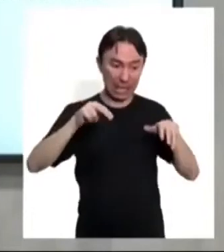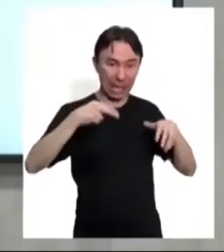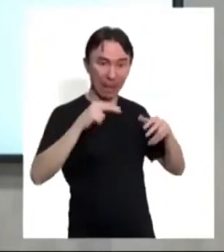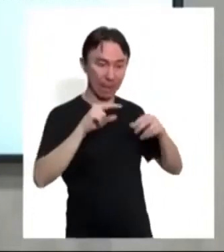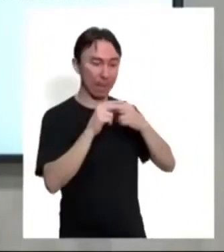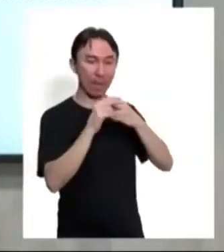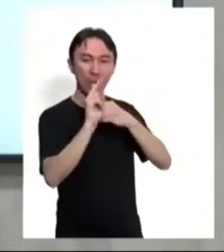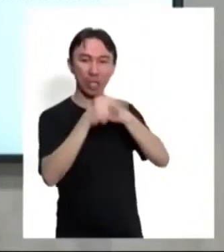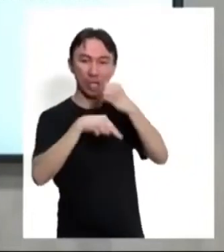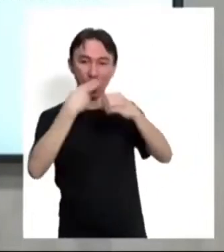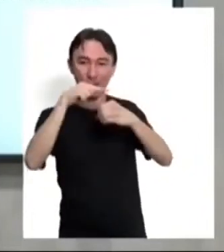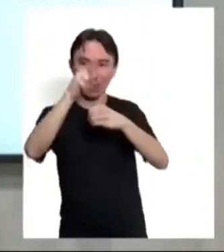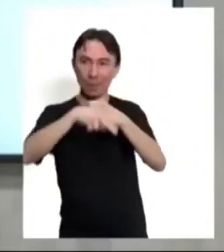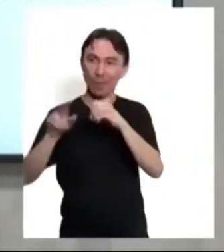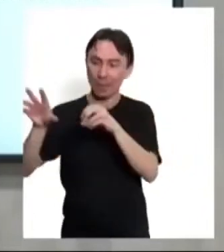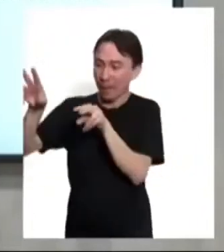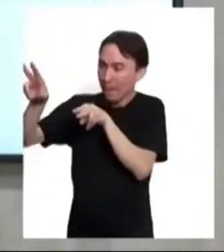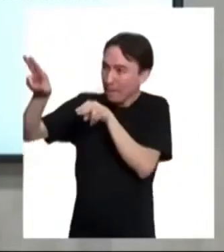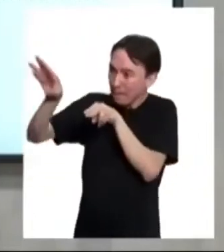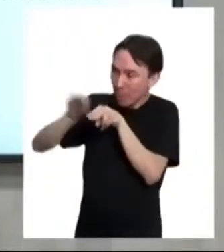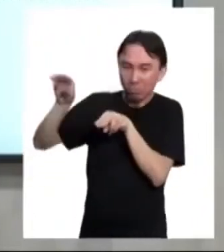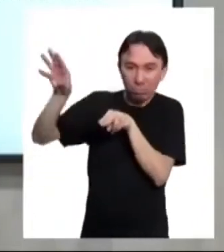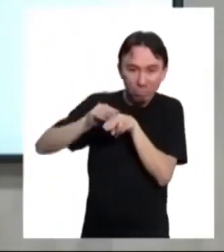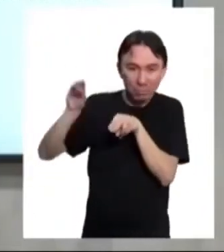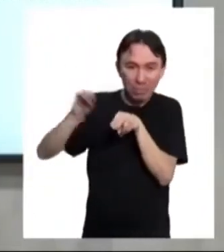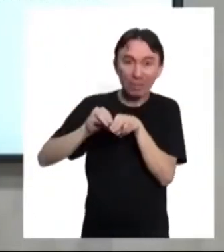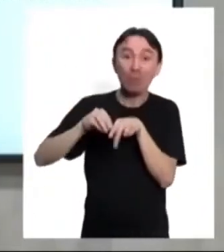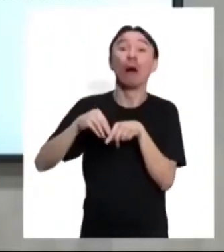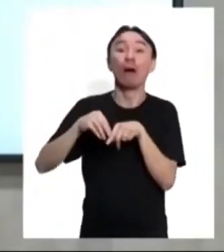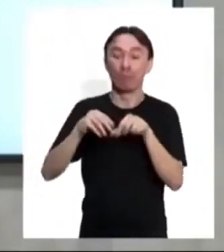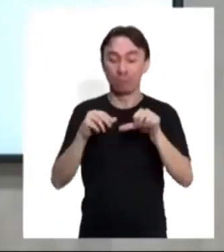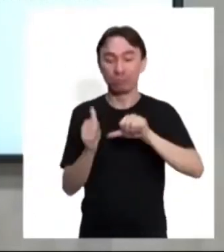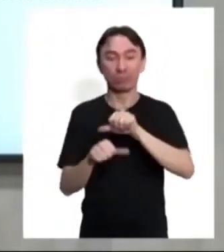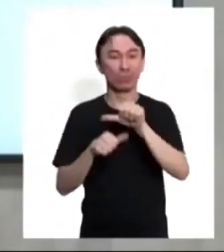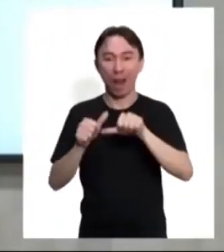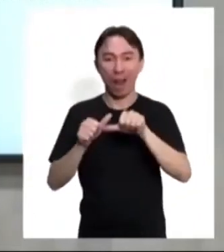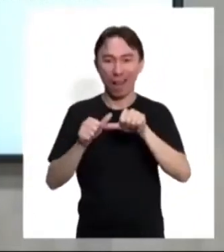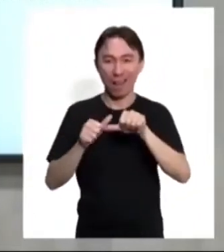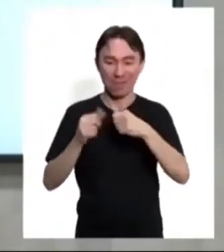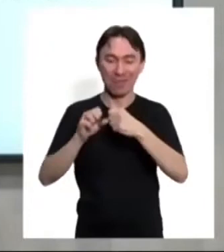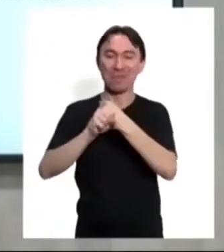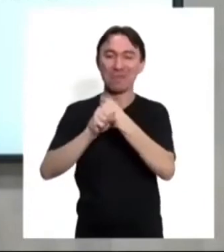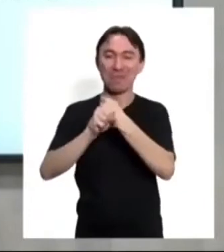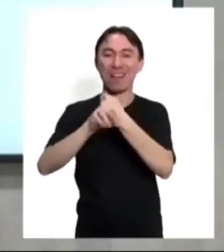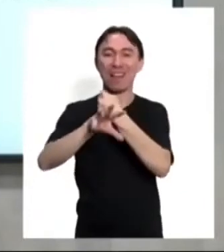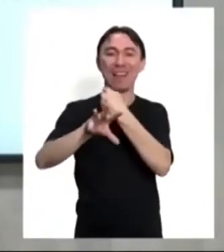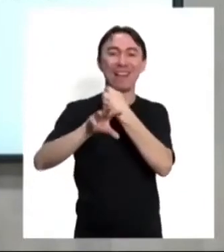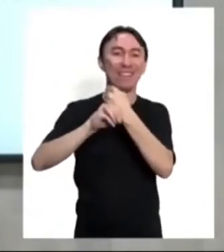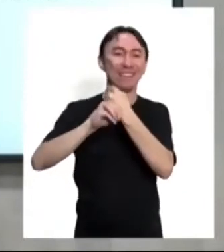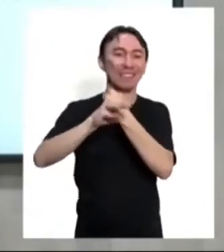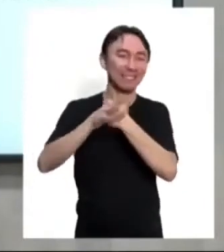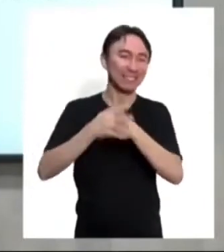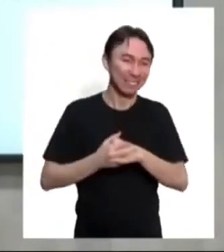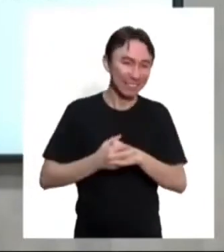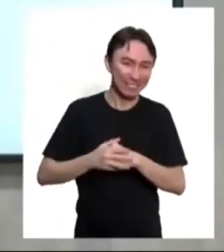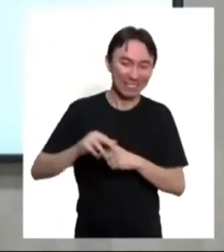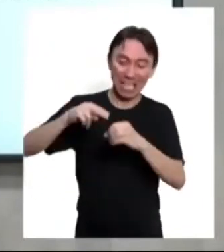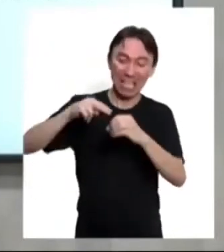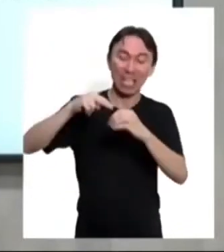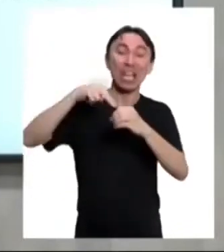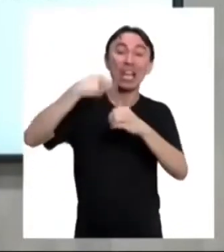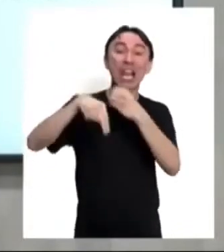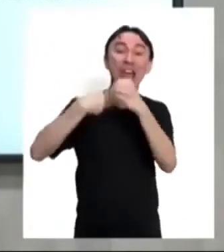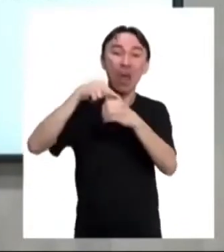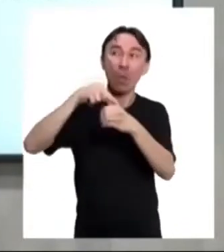é radioativo, mas todo elemento pode se tornar. Então, o nêutron que veio do Sol bate lá no